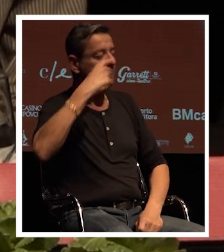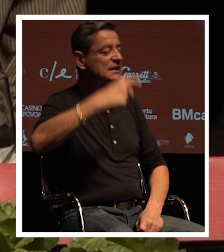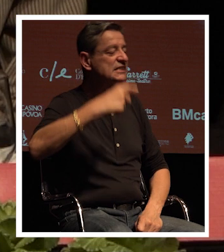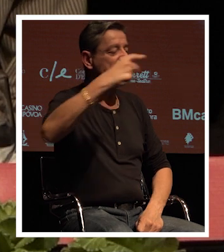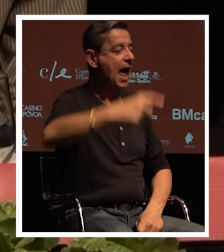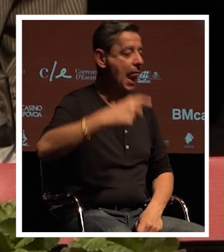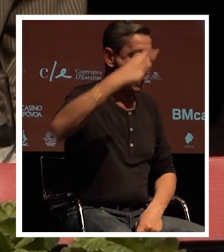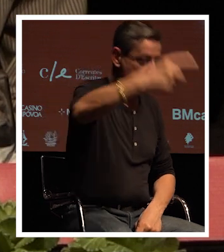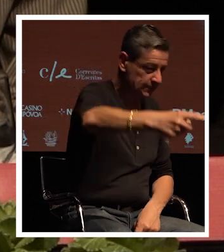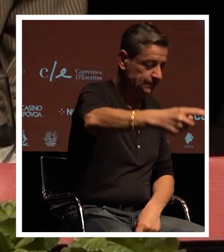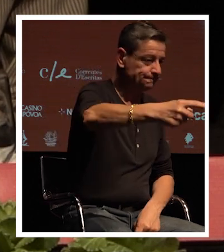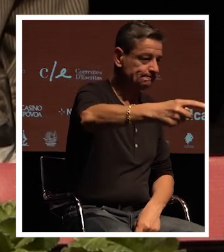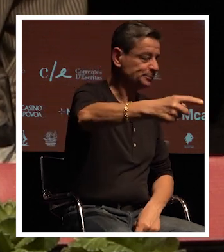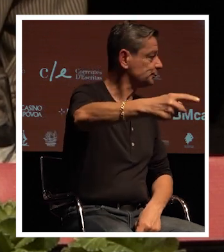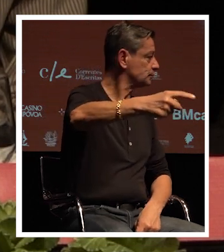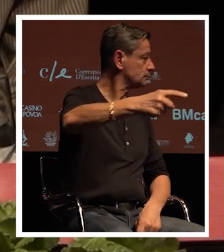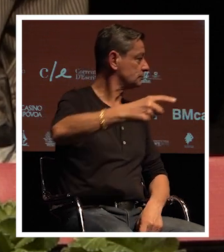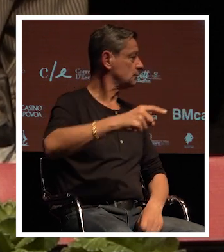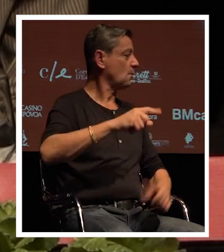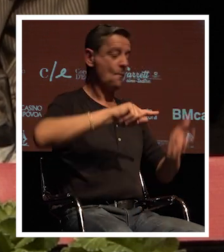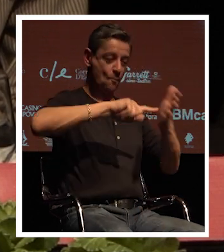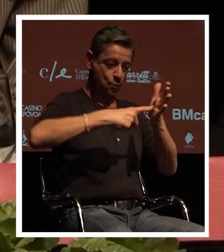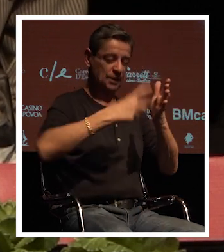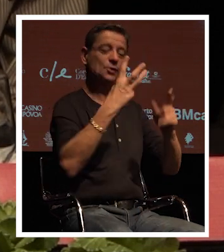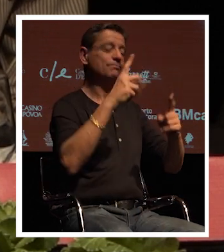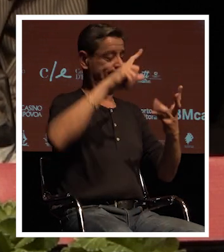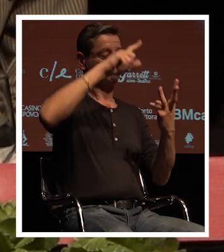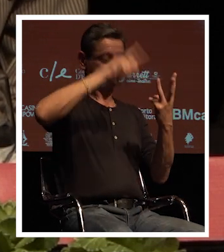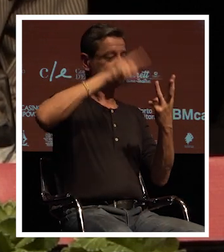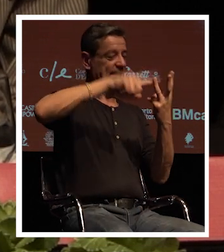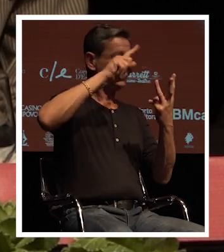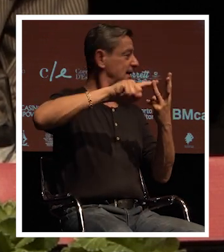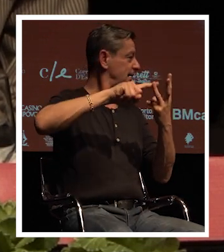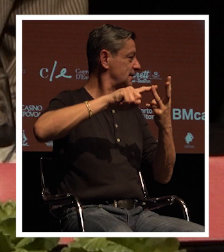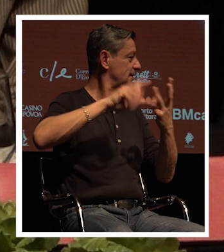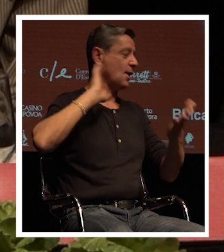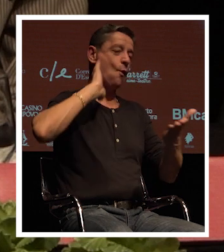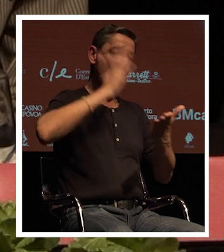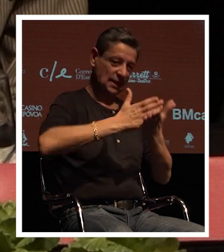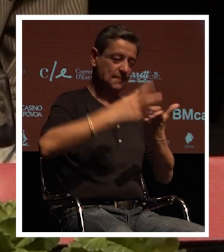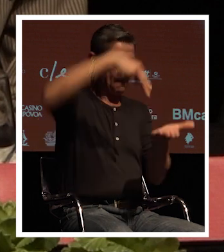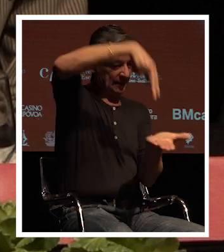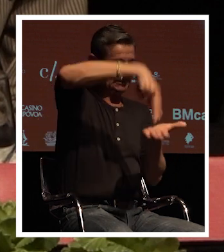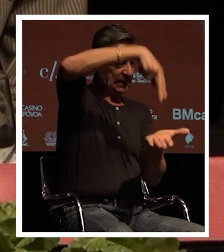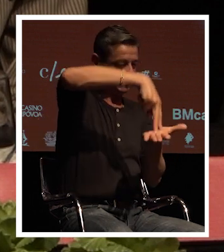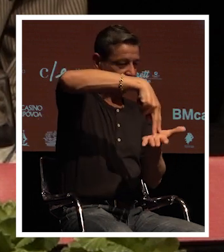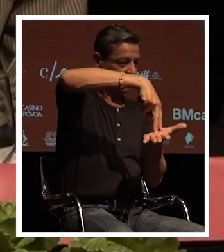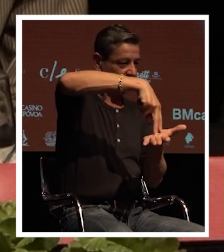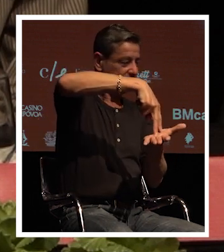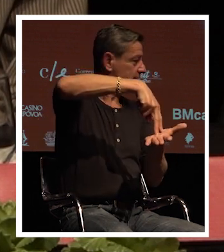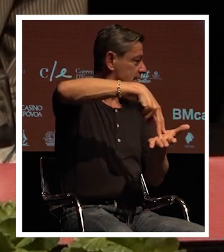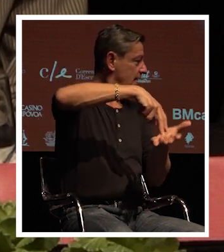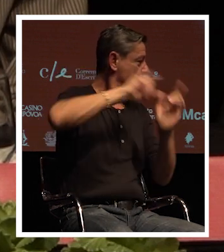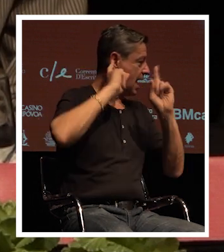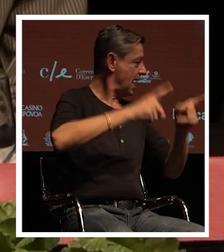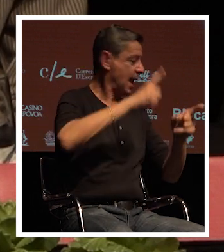especial e ponto três o meu ponto três a minha última presença é a da